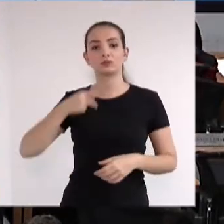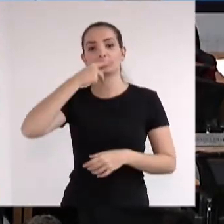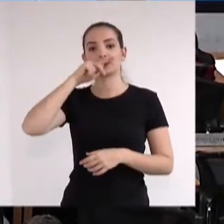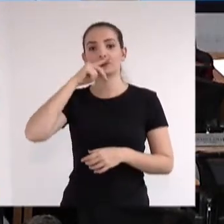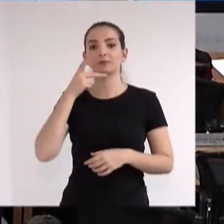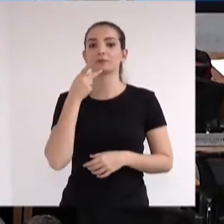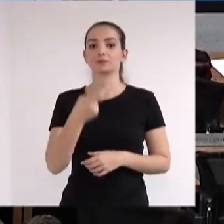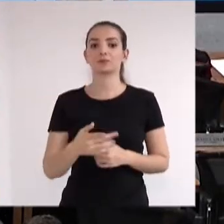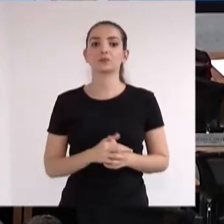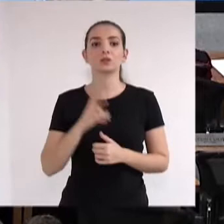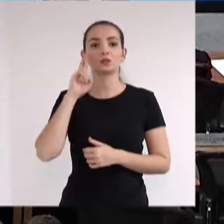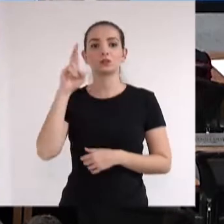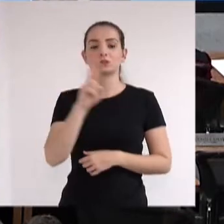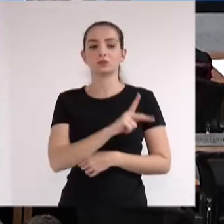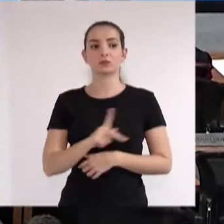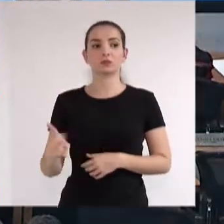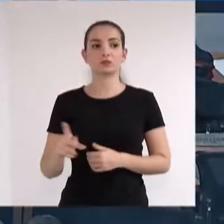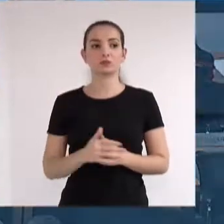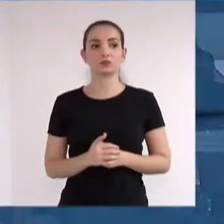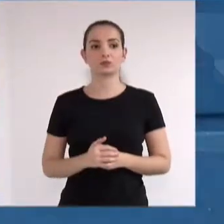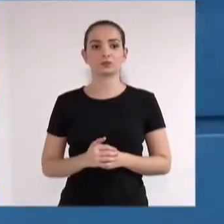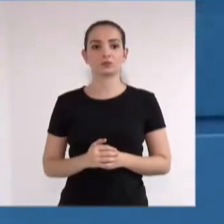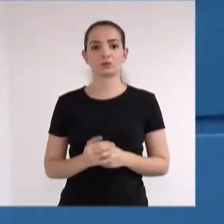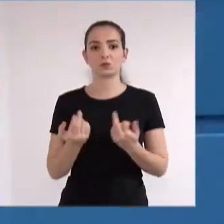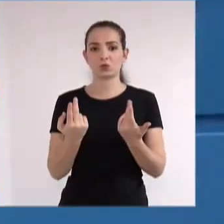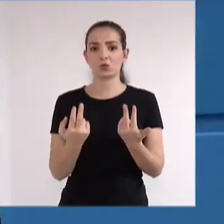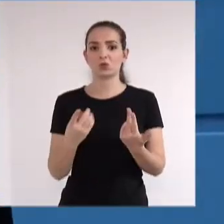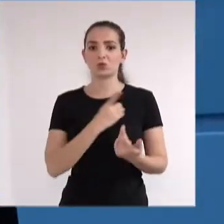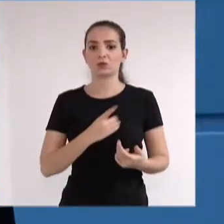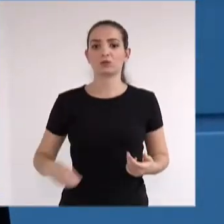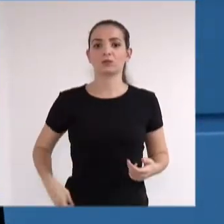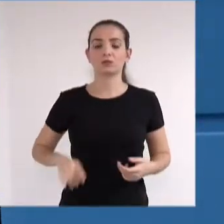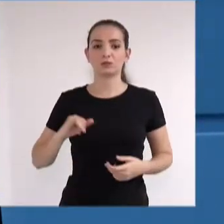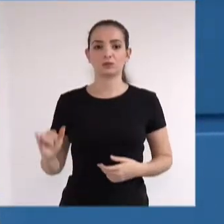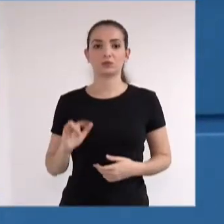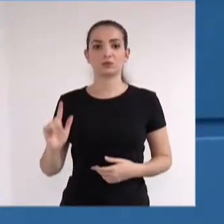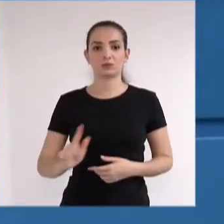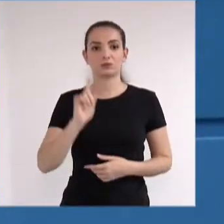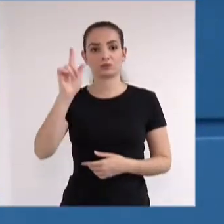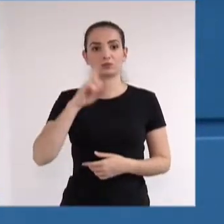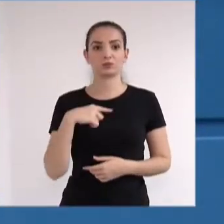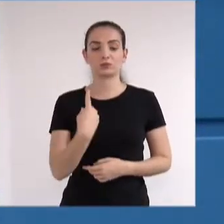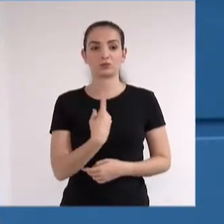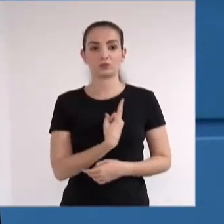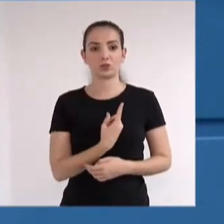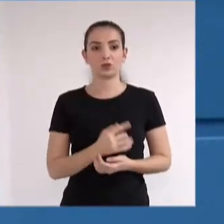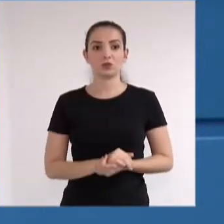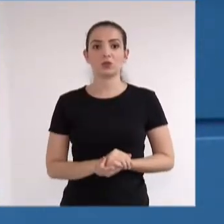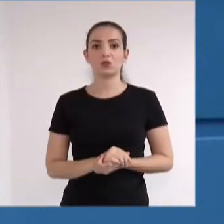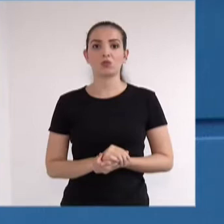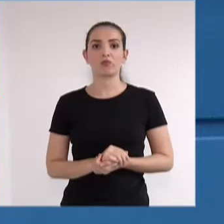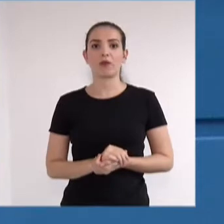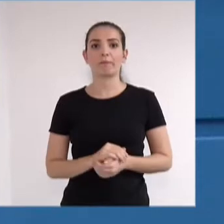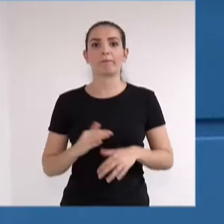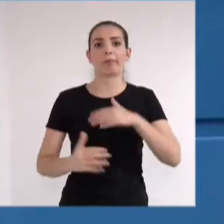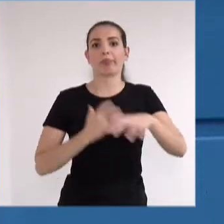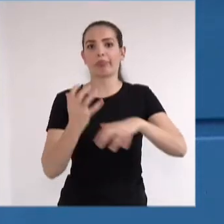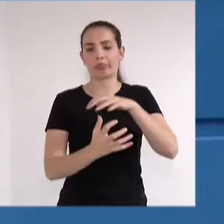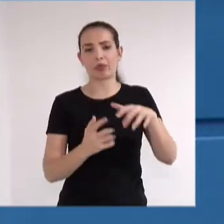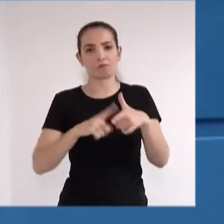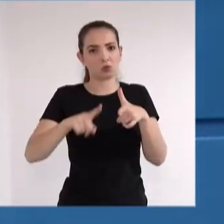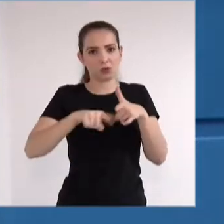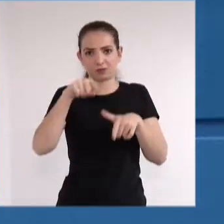com a palavra. Senhor presidente, na mesma esteira do deputado João Grandão, nós não seremos empecilho para votarmos